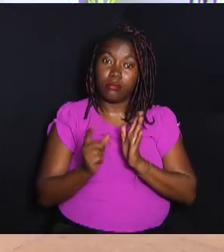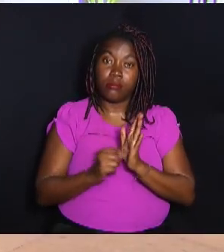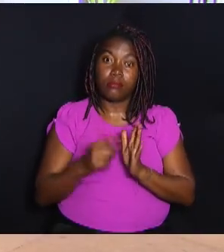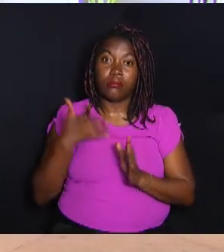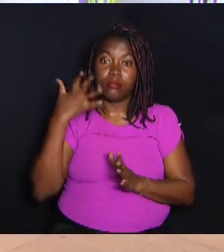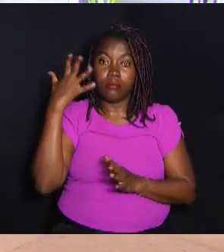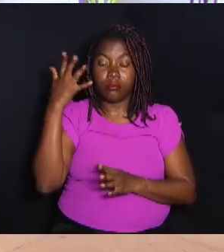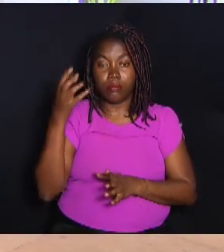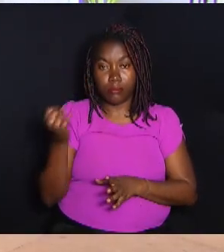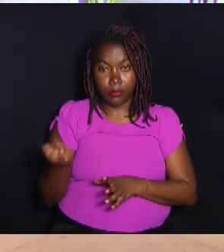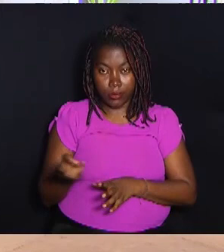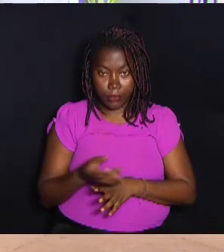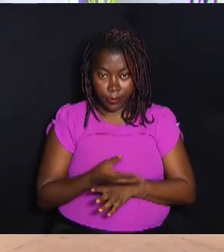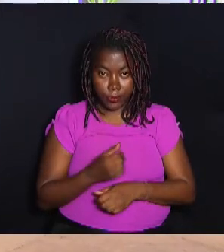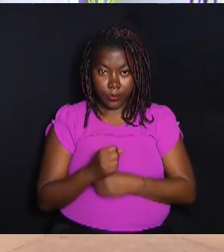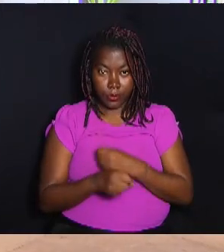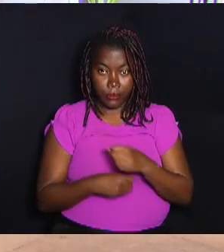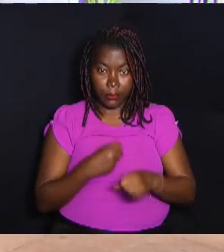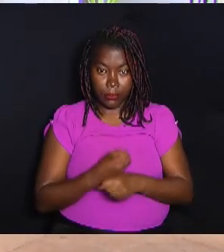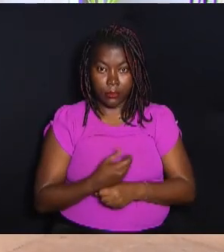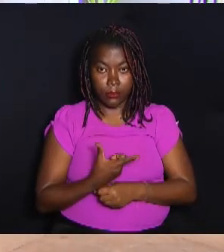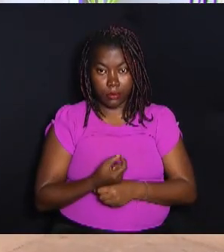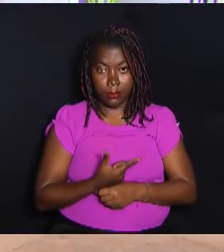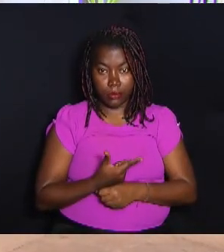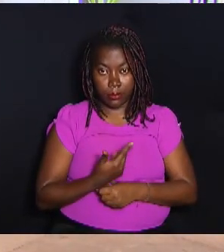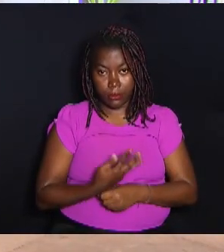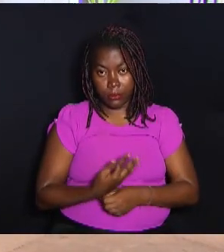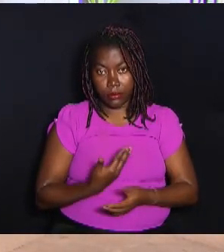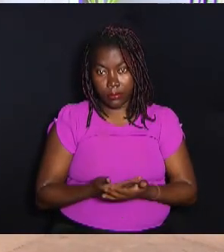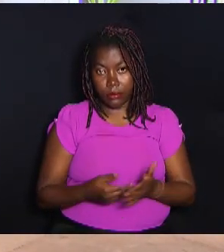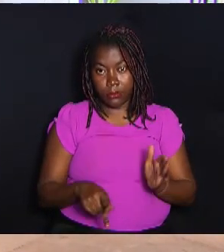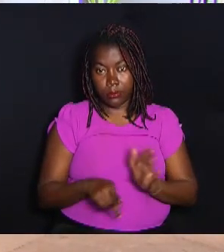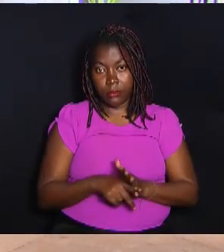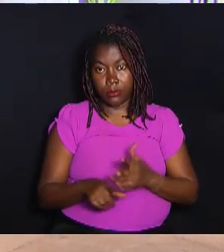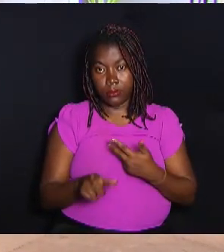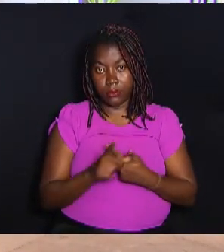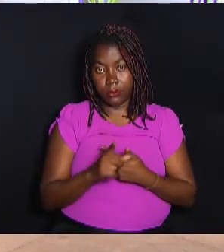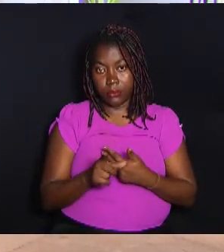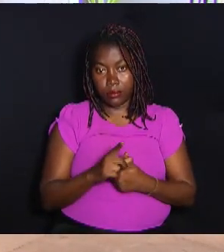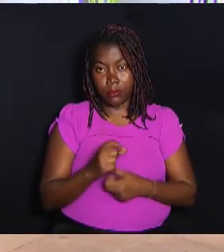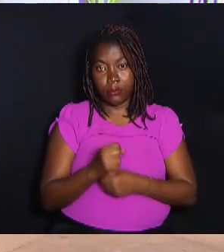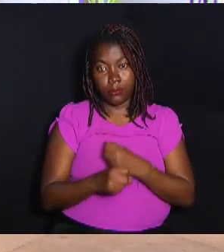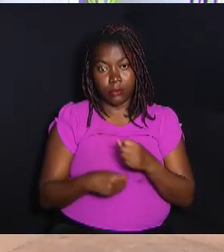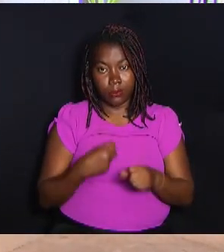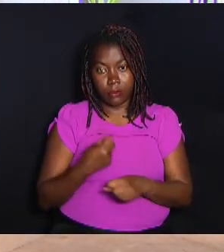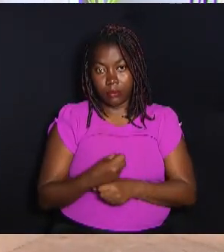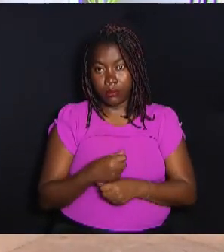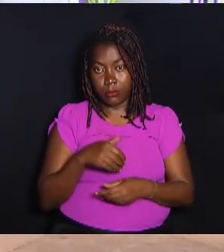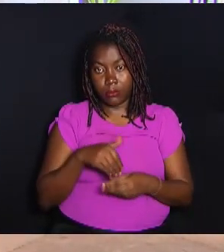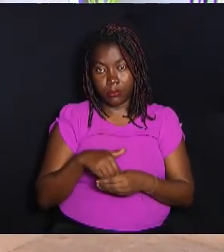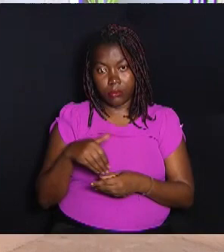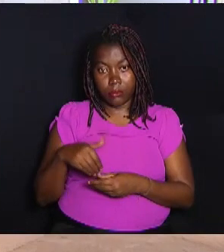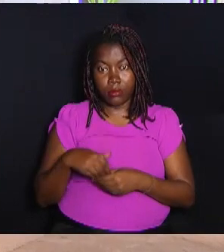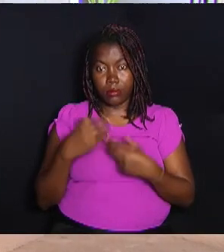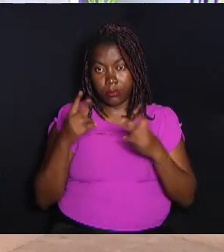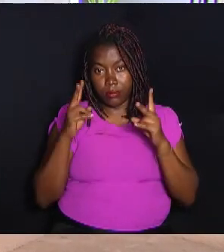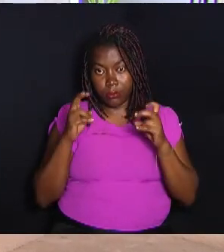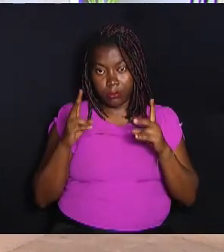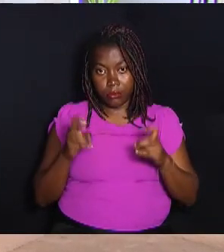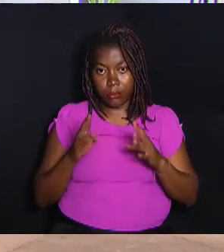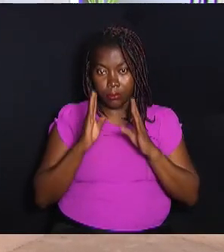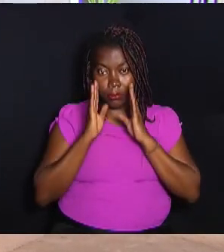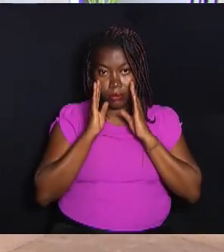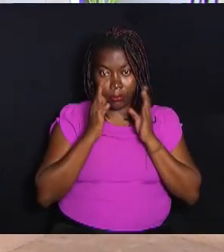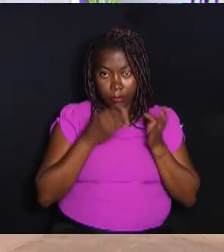Essa palestra ela é a palestra inaugural do ano de 2024 da Escola do Legislativo, que é um ano eleitoral, então nós vamos trabalhar